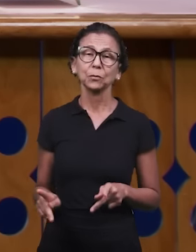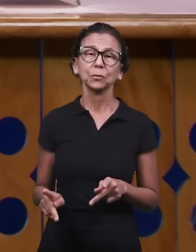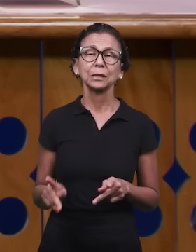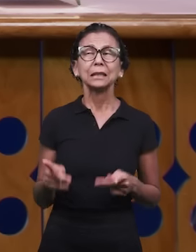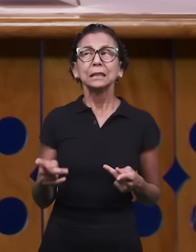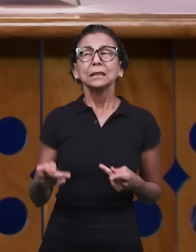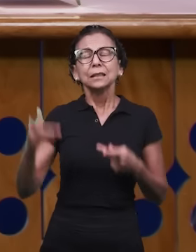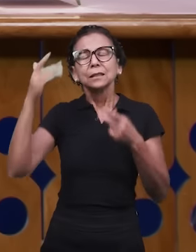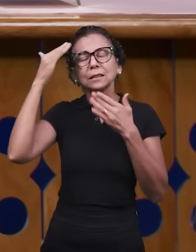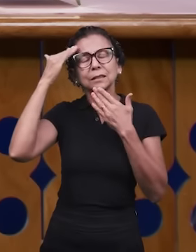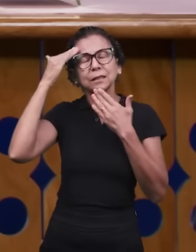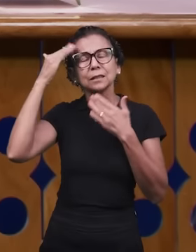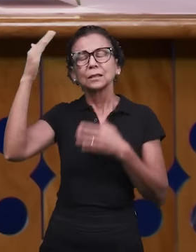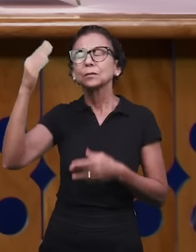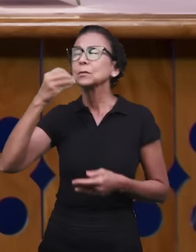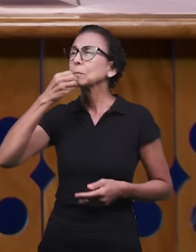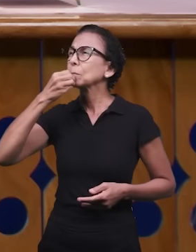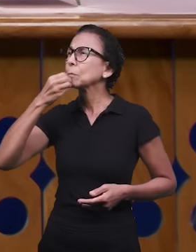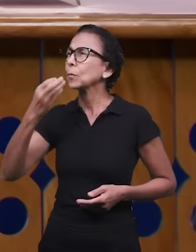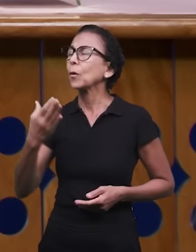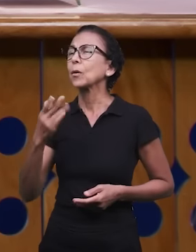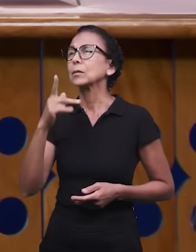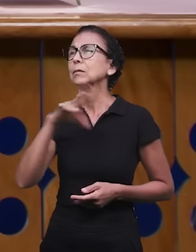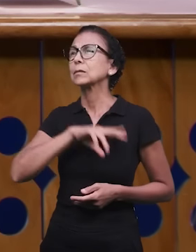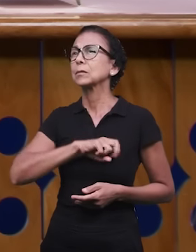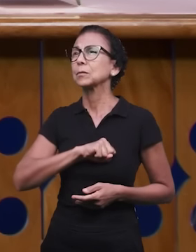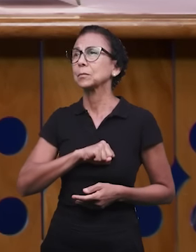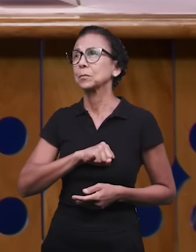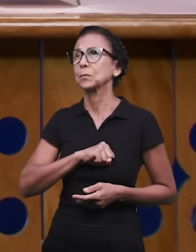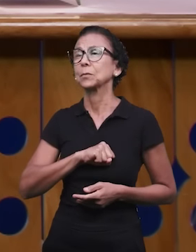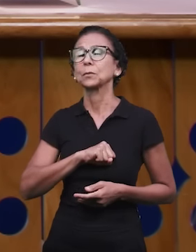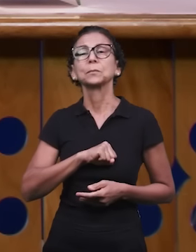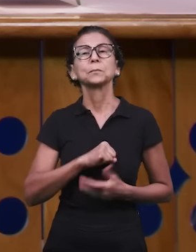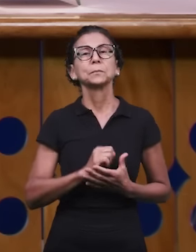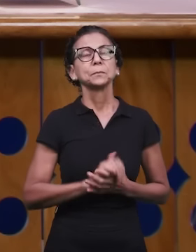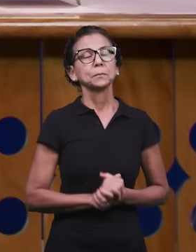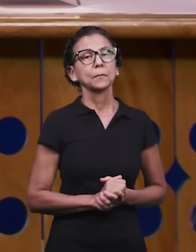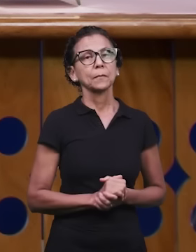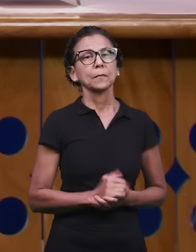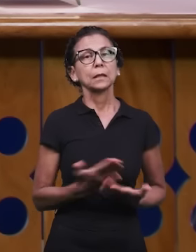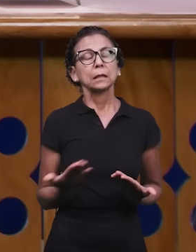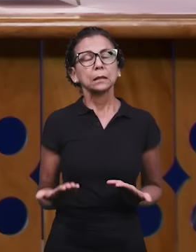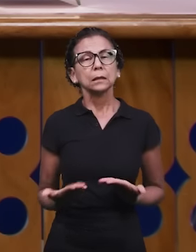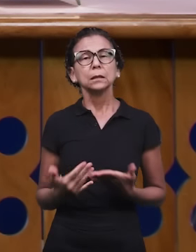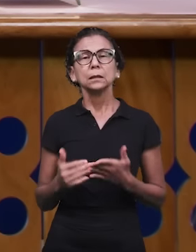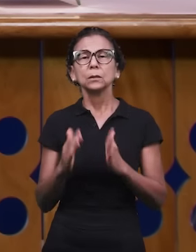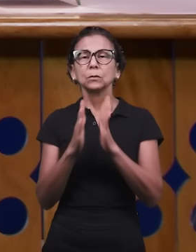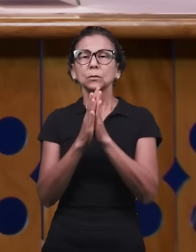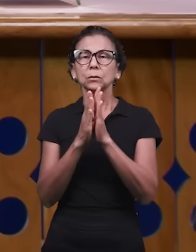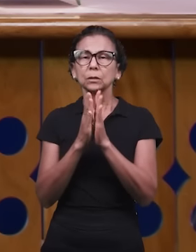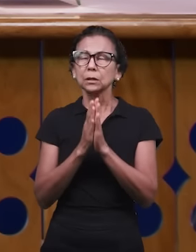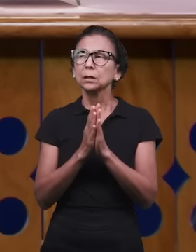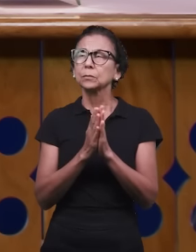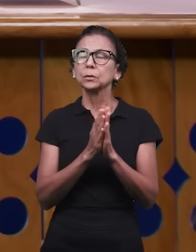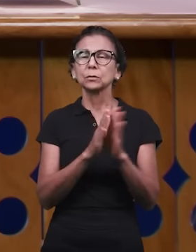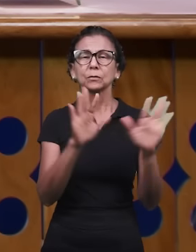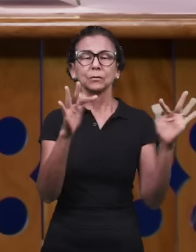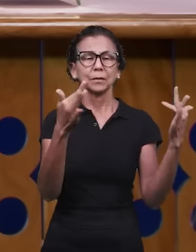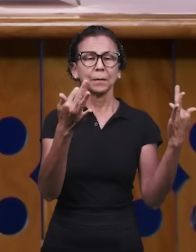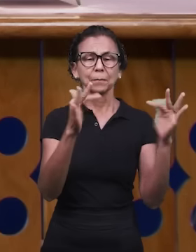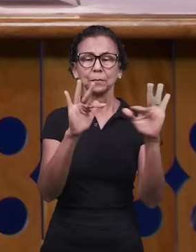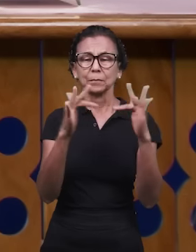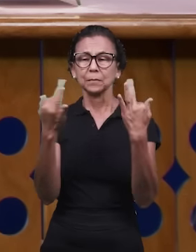tua bondade, pelo teu grande amor. E também agora clamamos, Senhor, para que em cada família, cada vida que